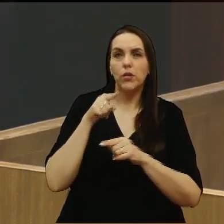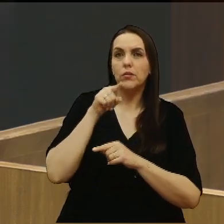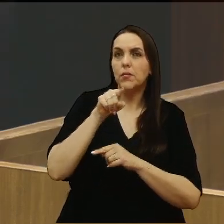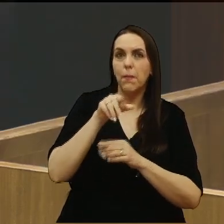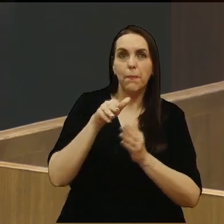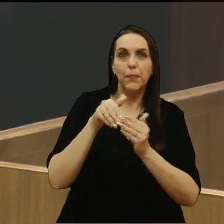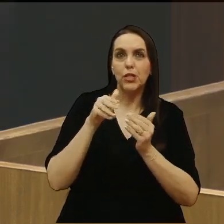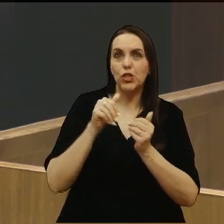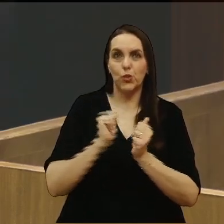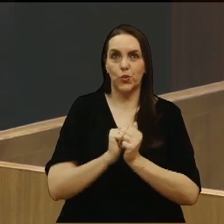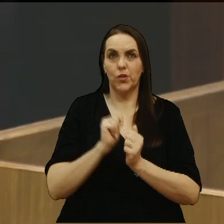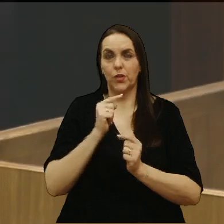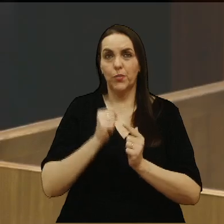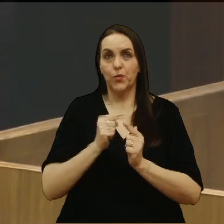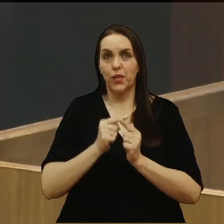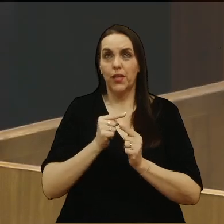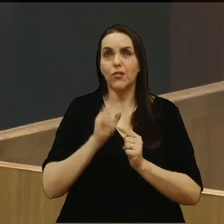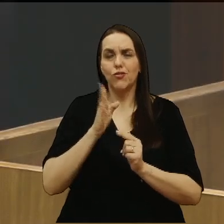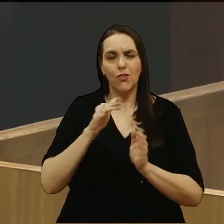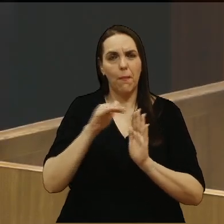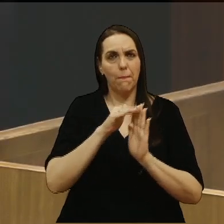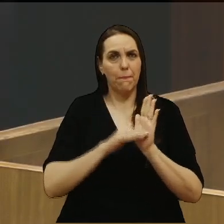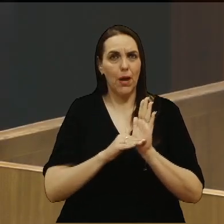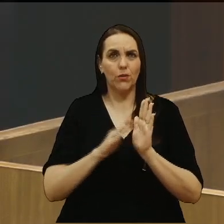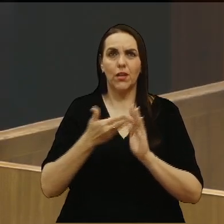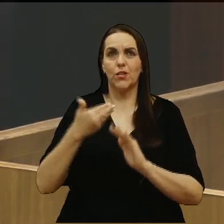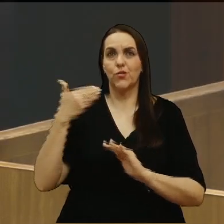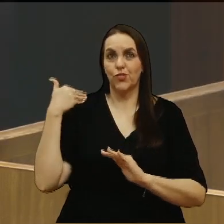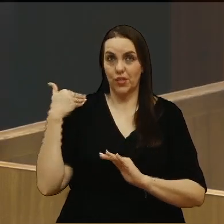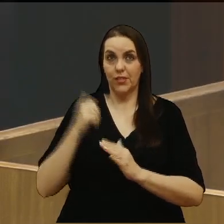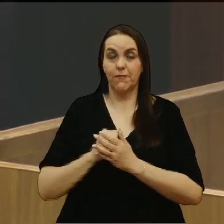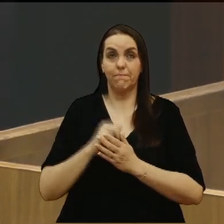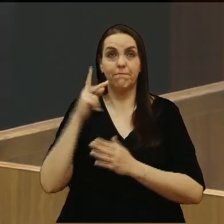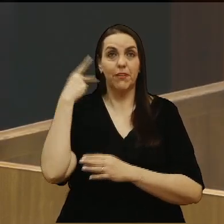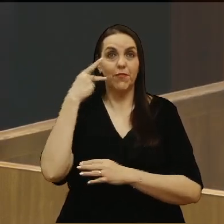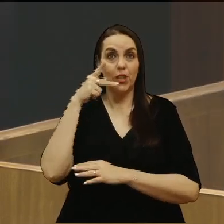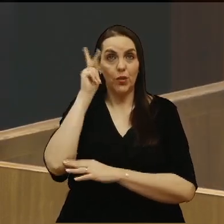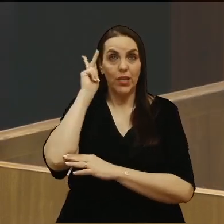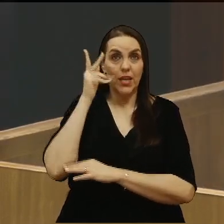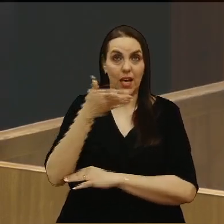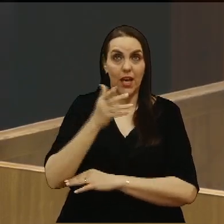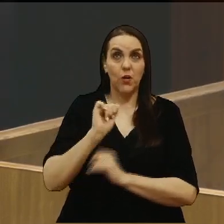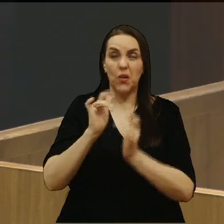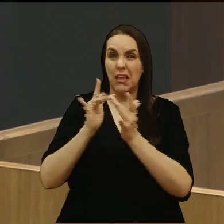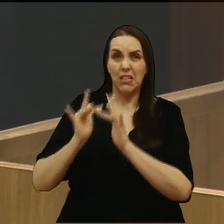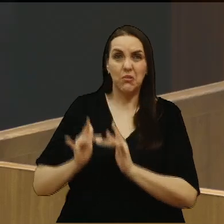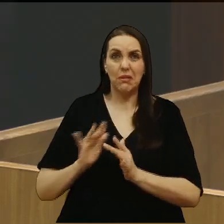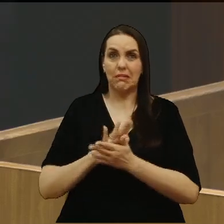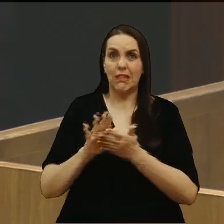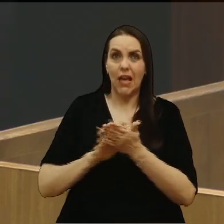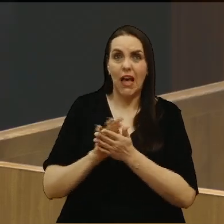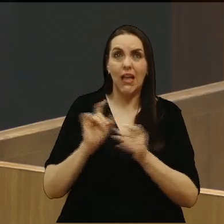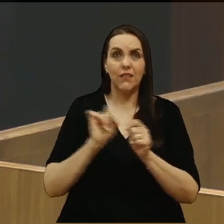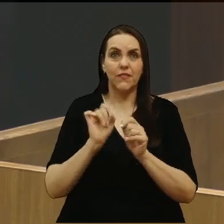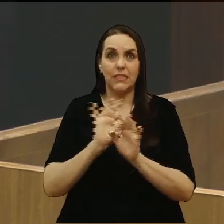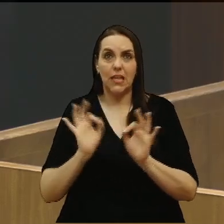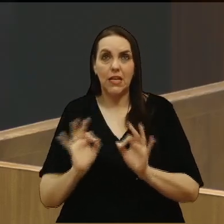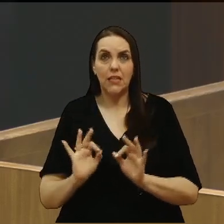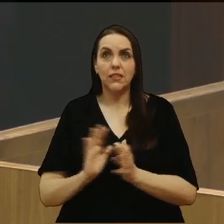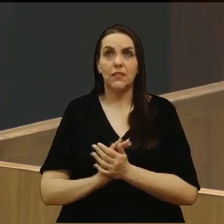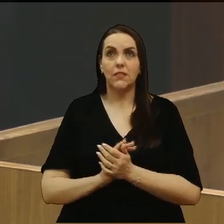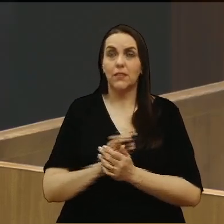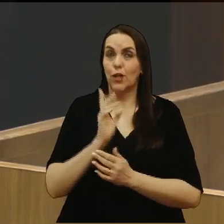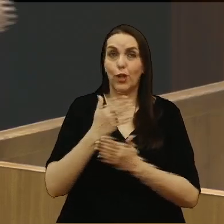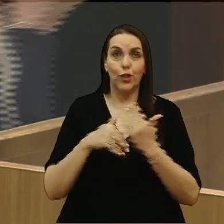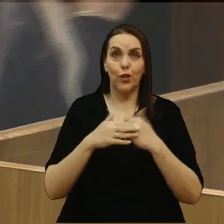senhor reivindicou, porque essa é uma pauta já antiga. Em relação ao vereador Iago, que não se articula nada, que o senhor falou que não se faz nada, todo